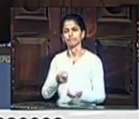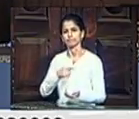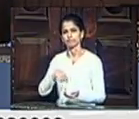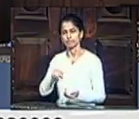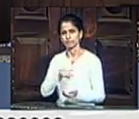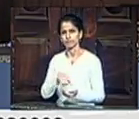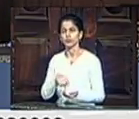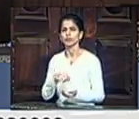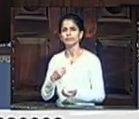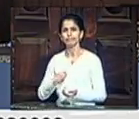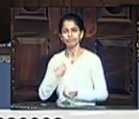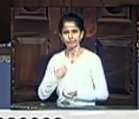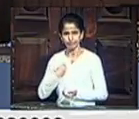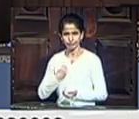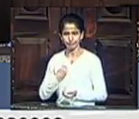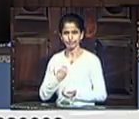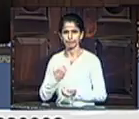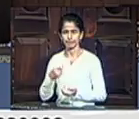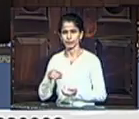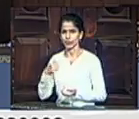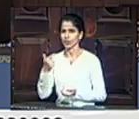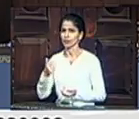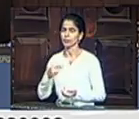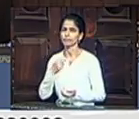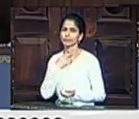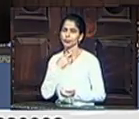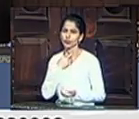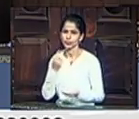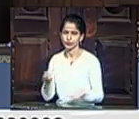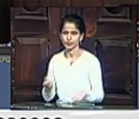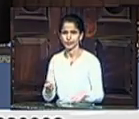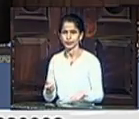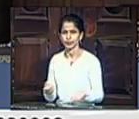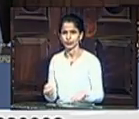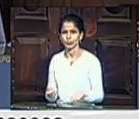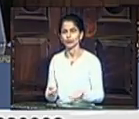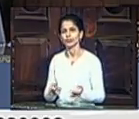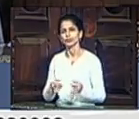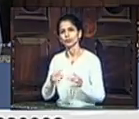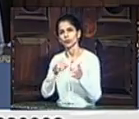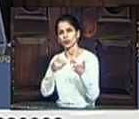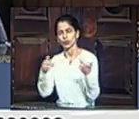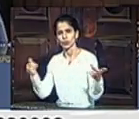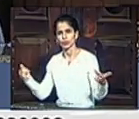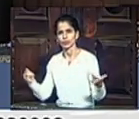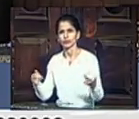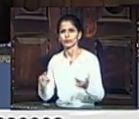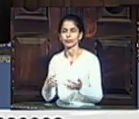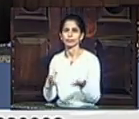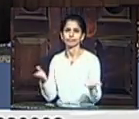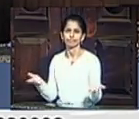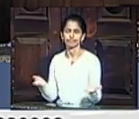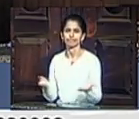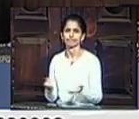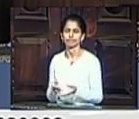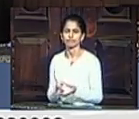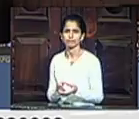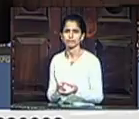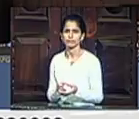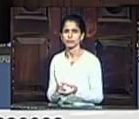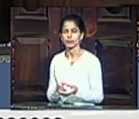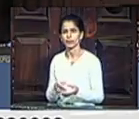vive uma situação onde não dá para a gente tratar os assuntos como se não tivéssemos